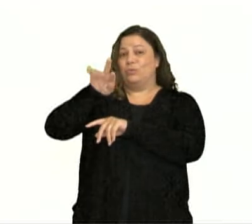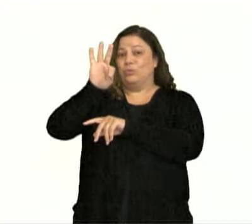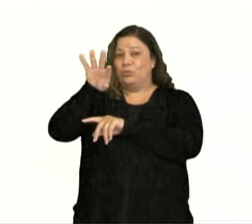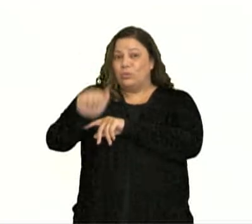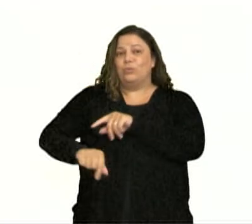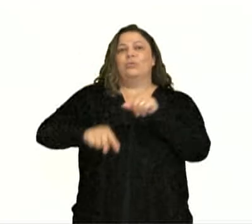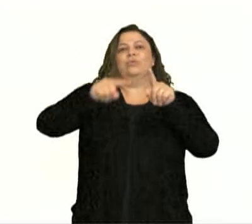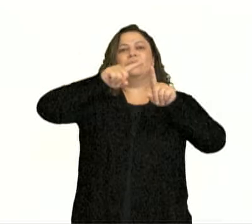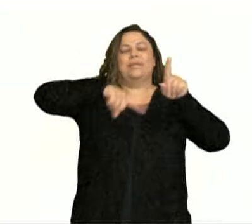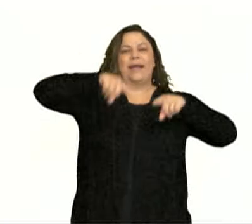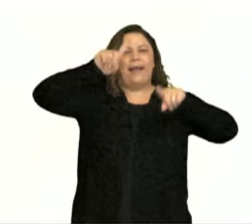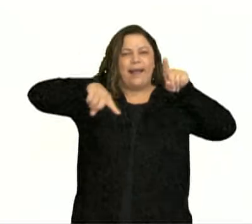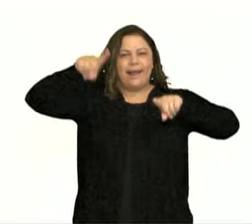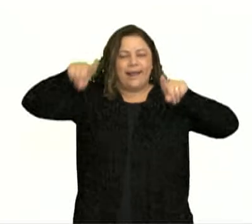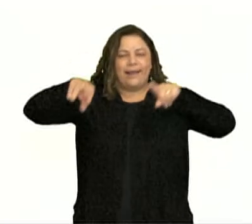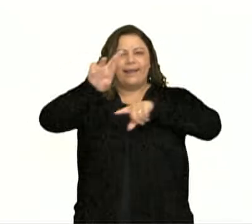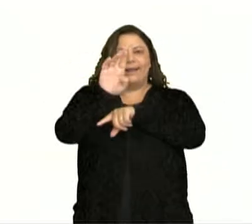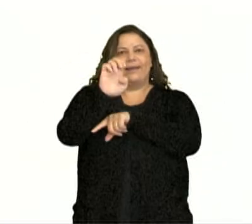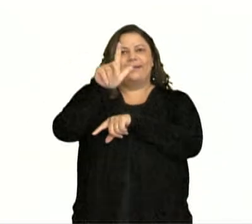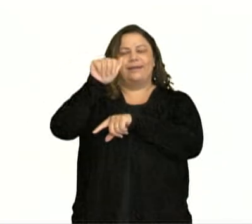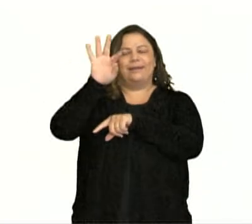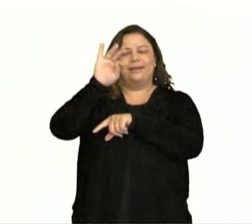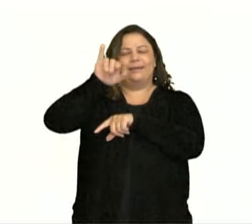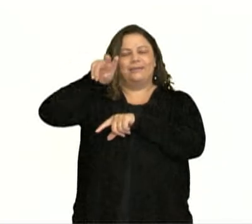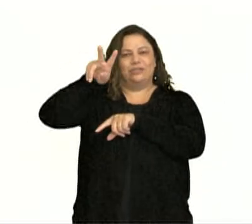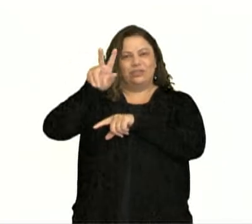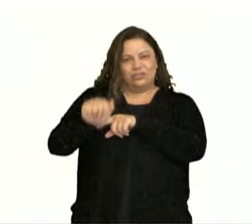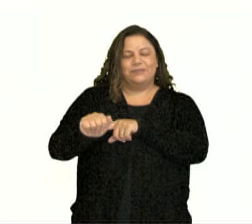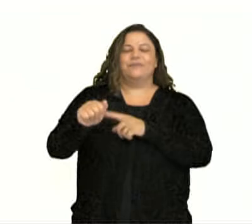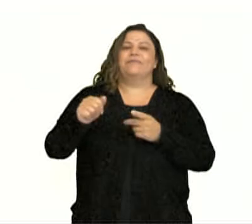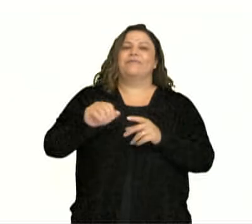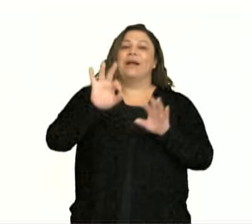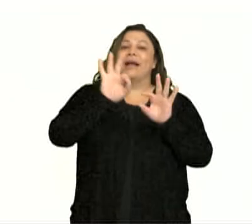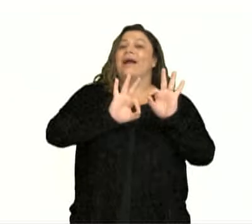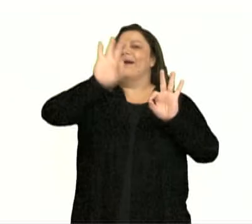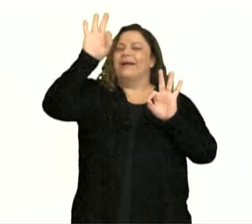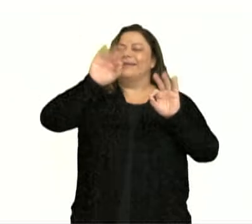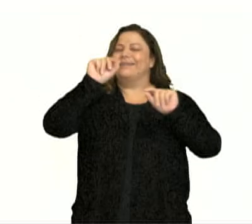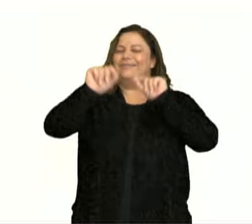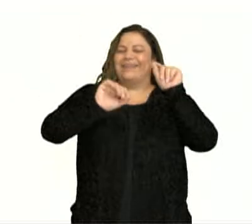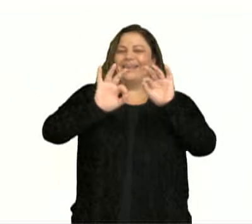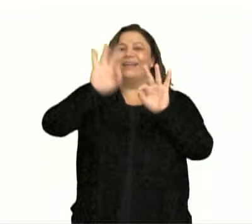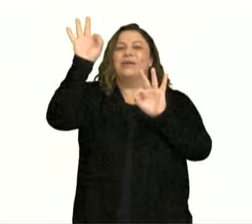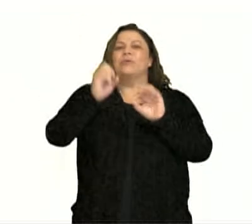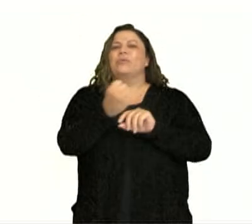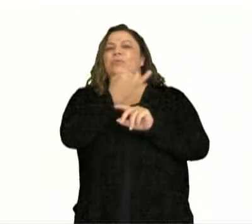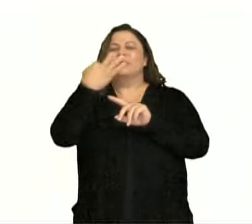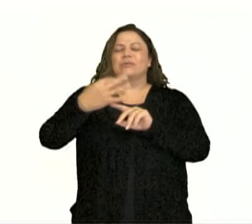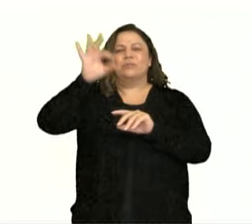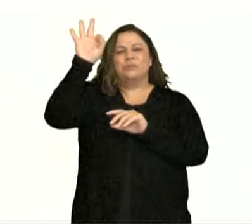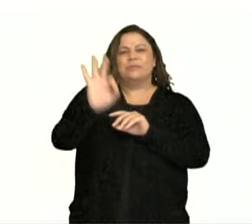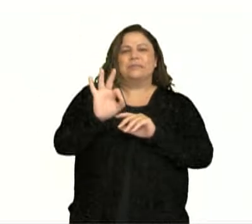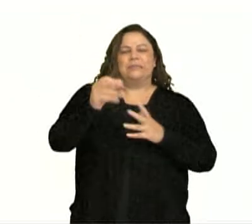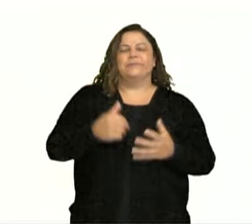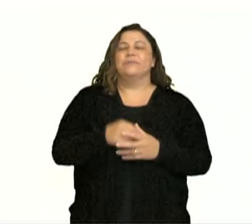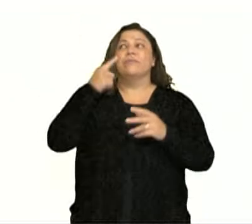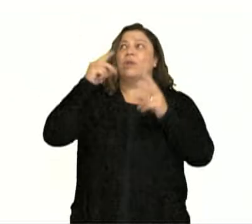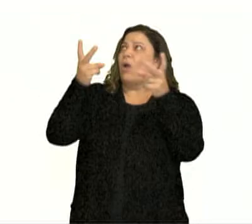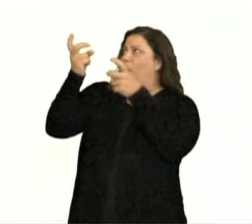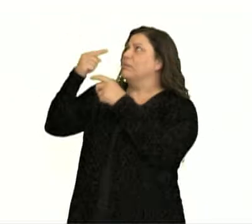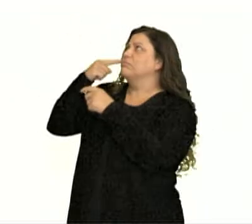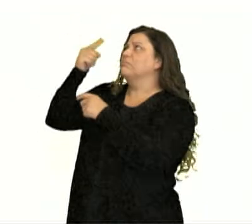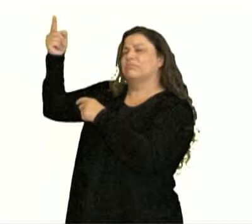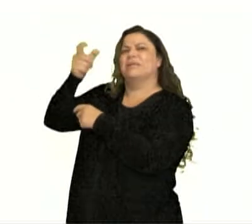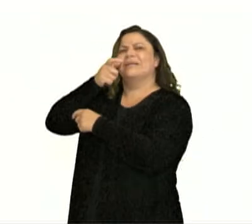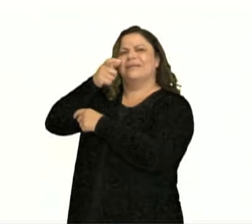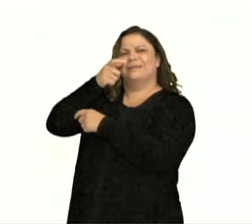de fecundidade. Meu professora, para de falar nome que eu não quero aprender. Gente, é interessante, vocês vão ver aí no decorrer da